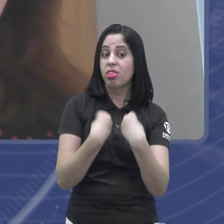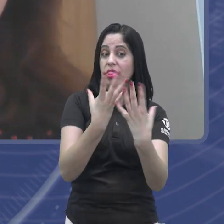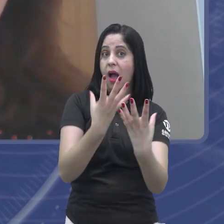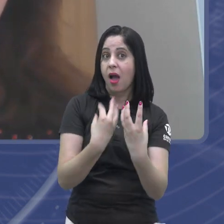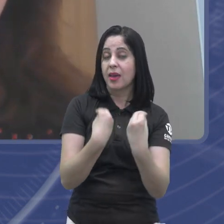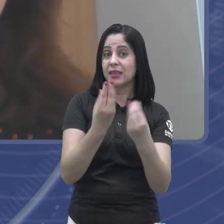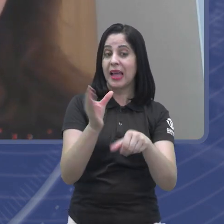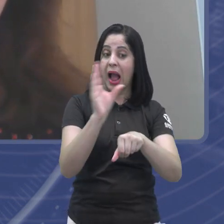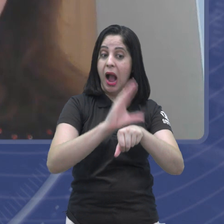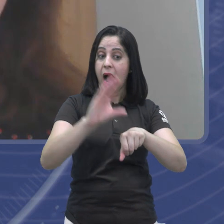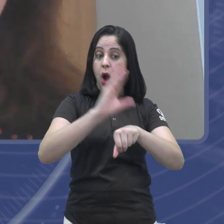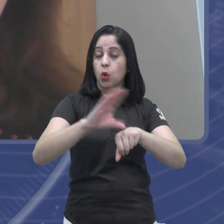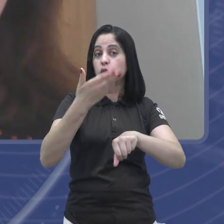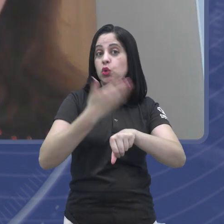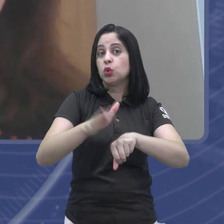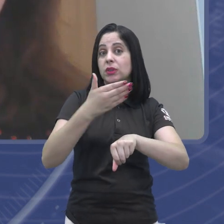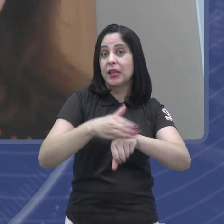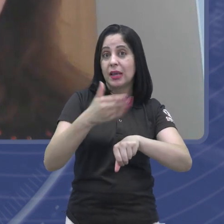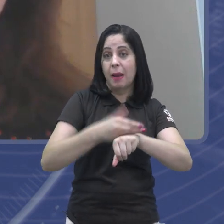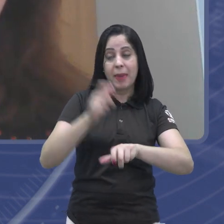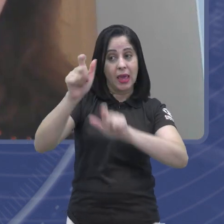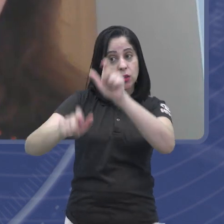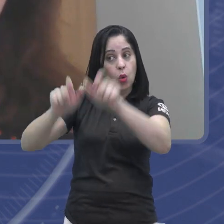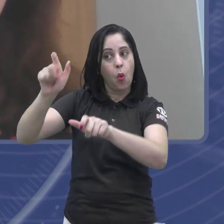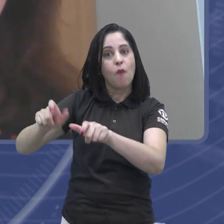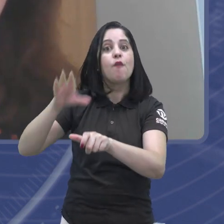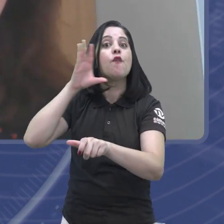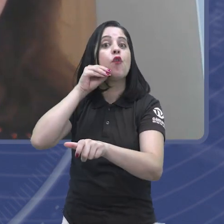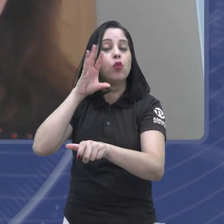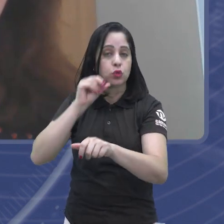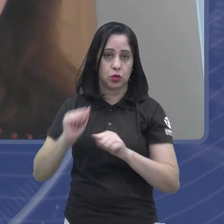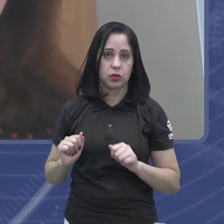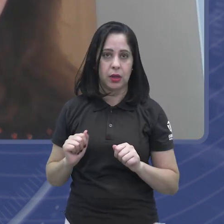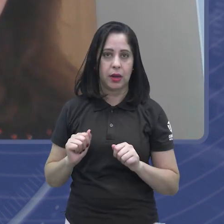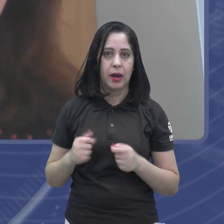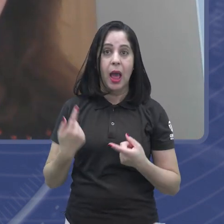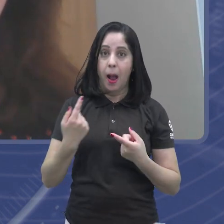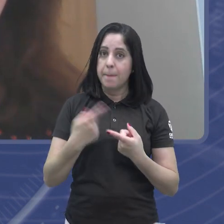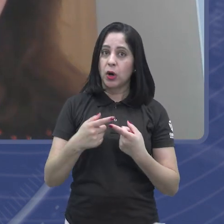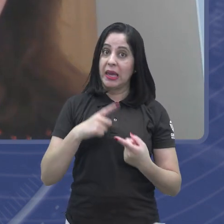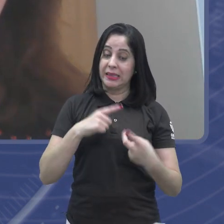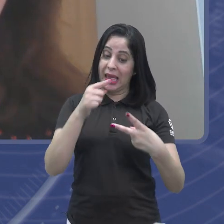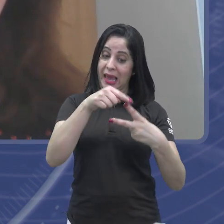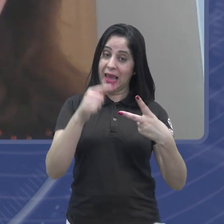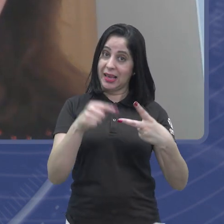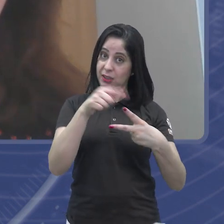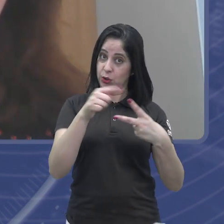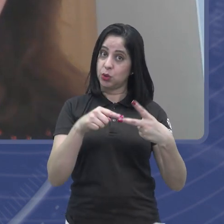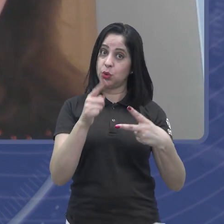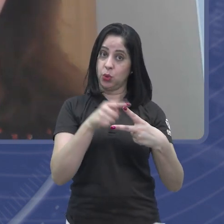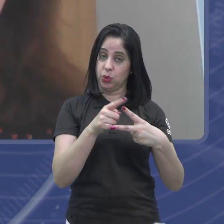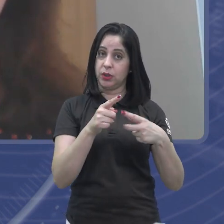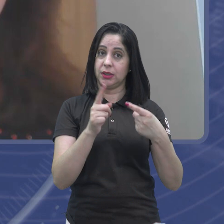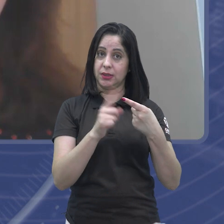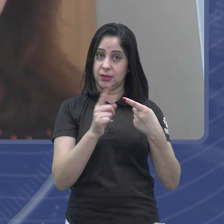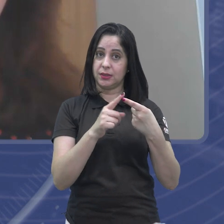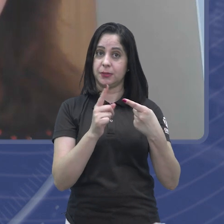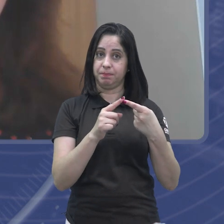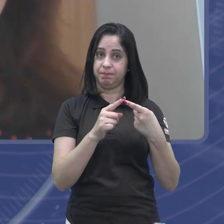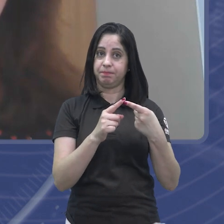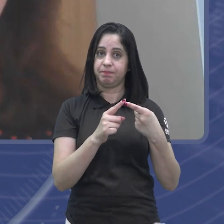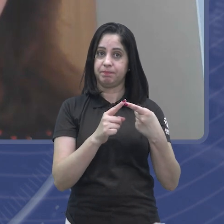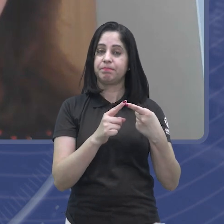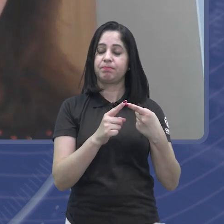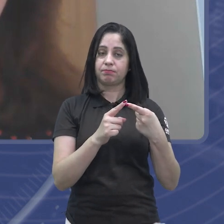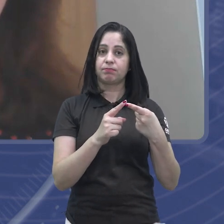programas de treinamento que preparem os colaboradores? A gente sabe que são duas frentes quando a gente fala de treinamento. A gente tem